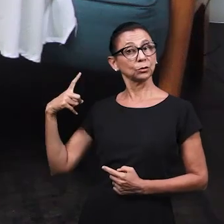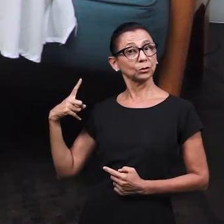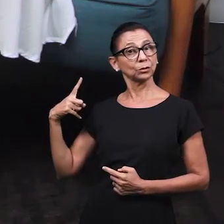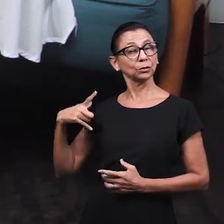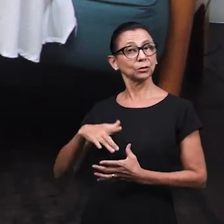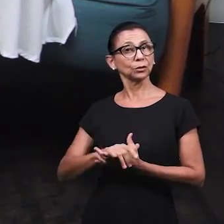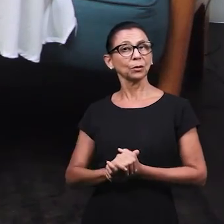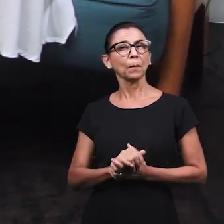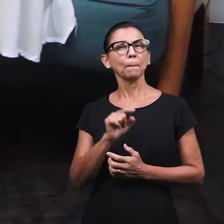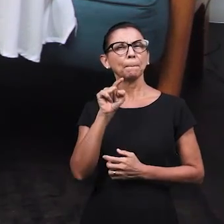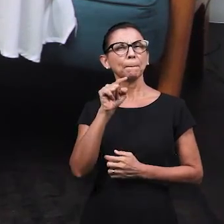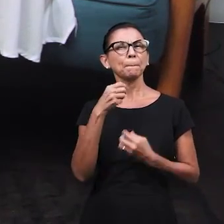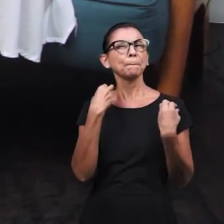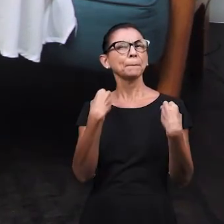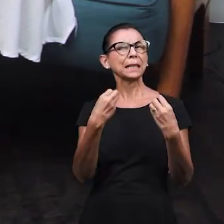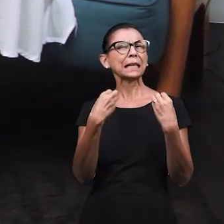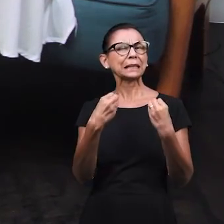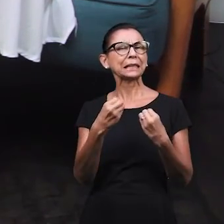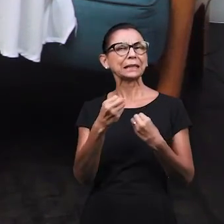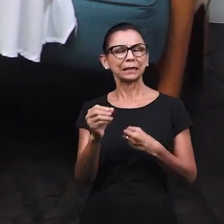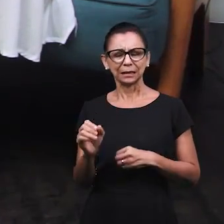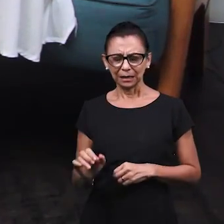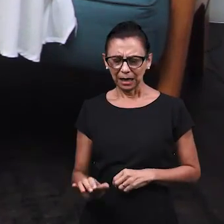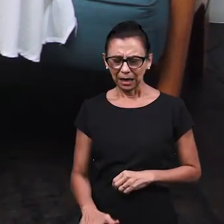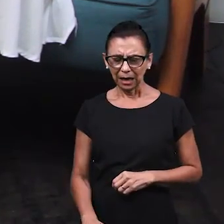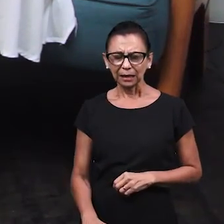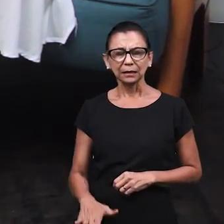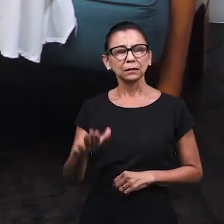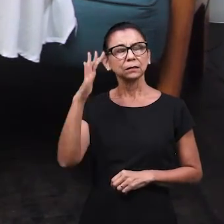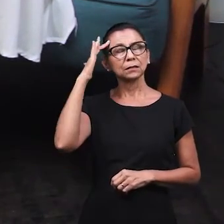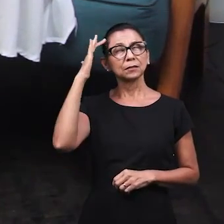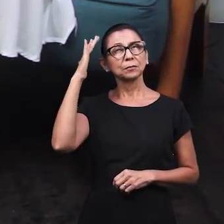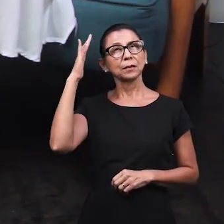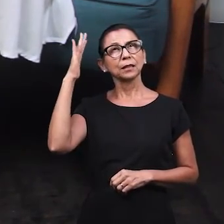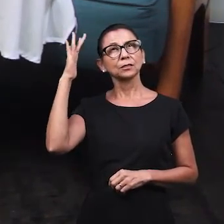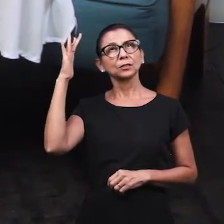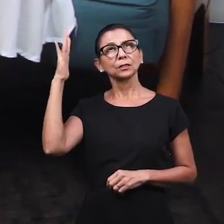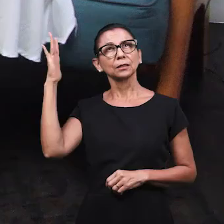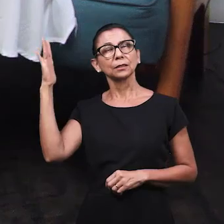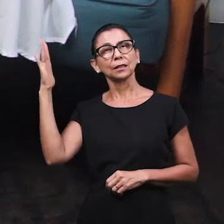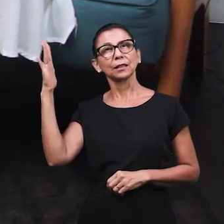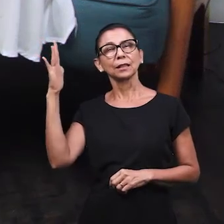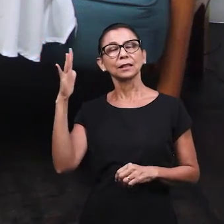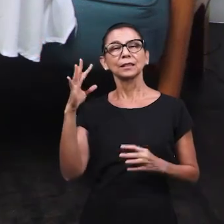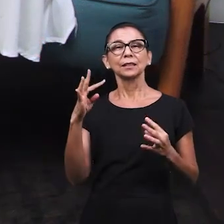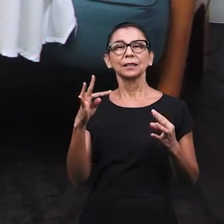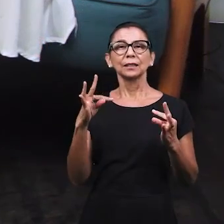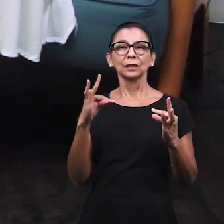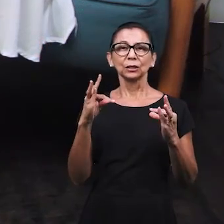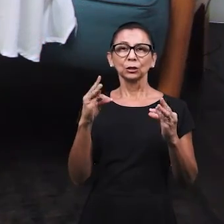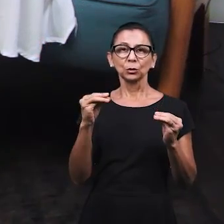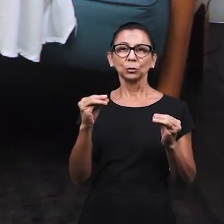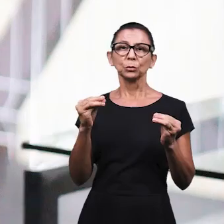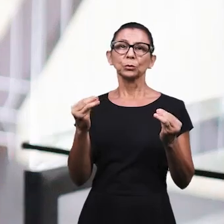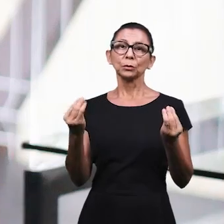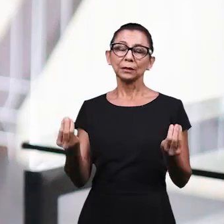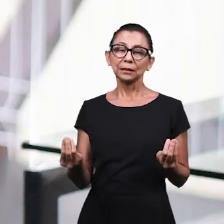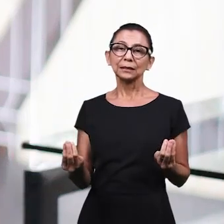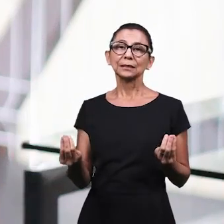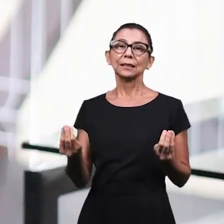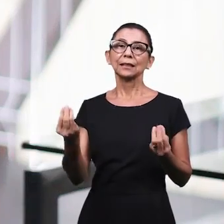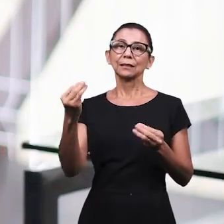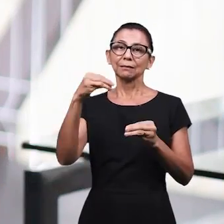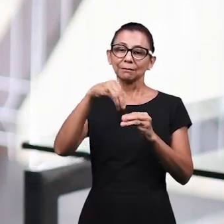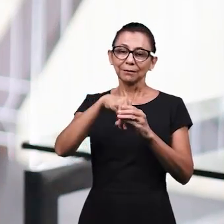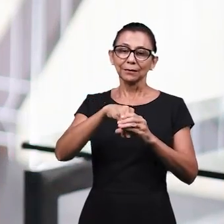de conduzir a imaginação das crianças, conduzir o pensamento delas dentro da palavra. Porque tudo aquilo